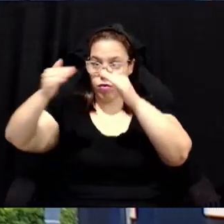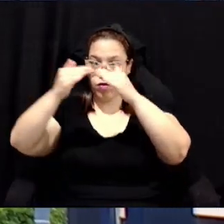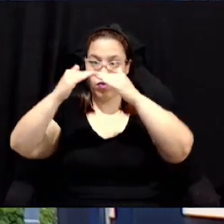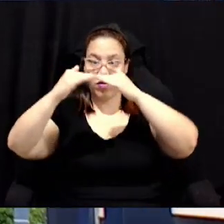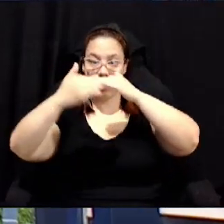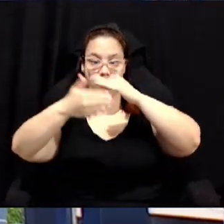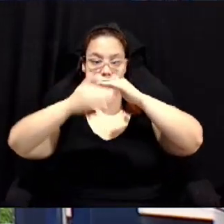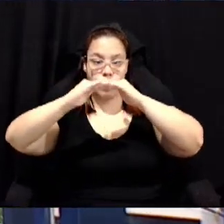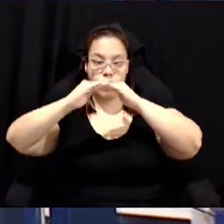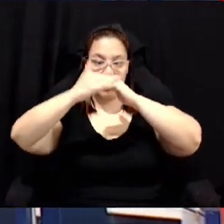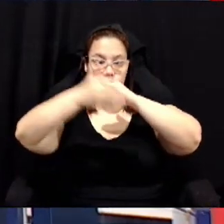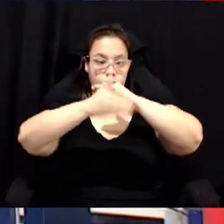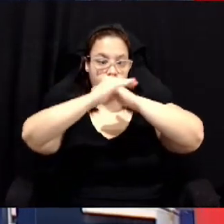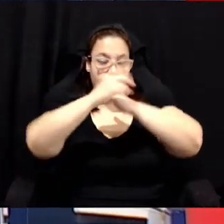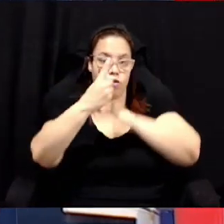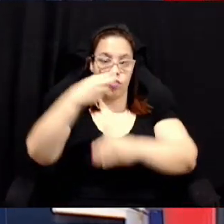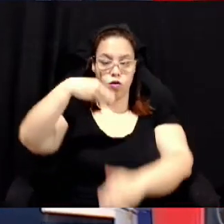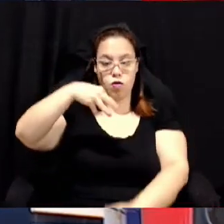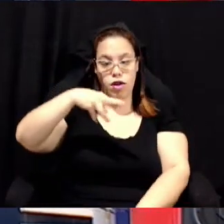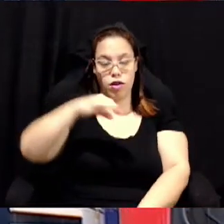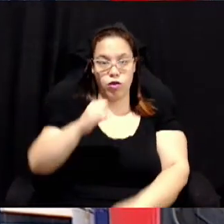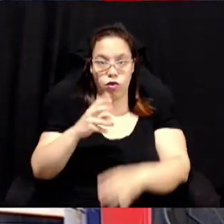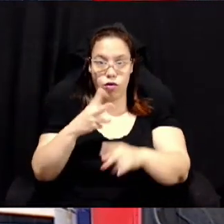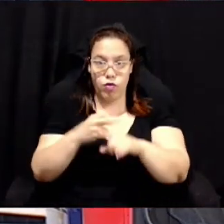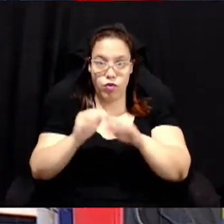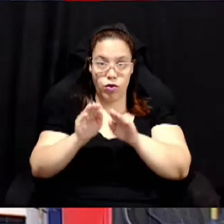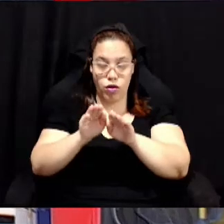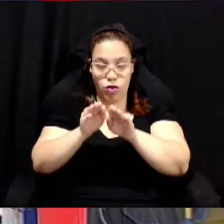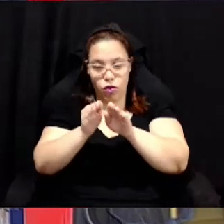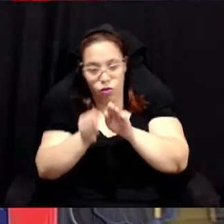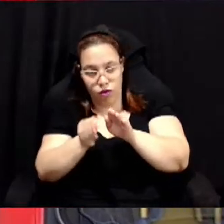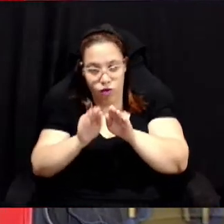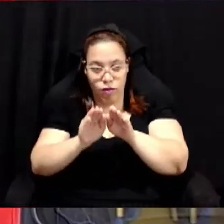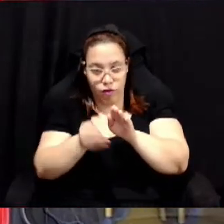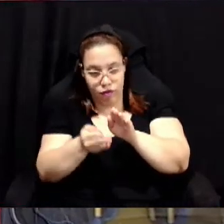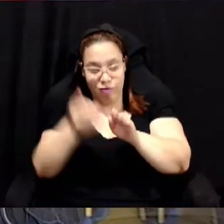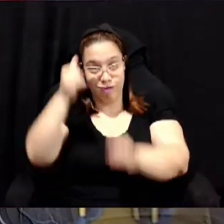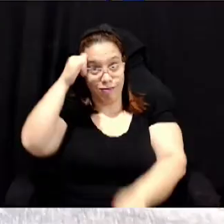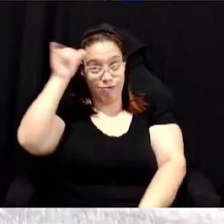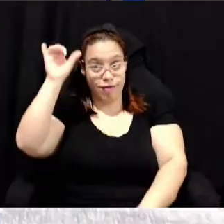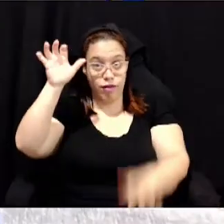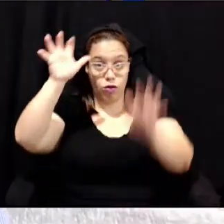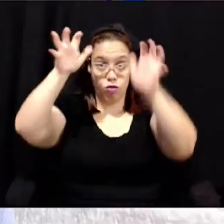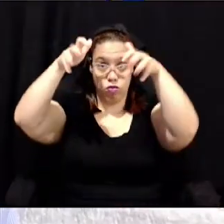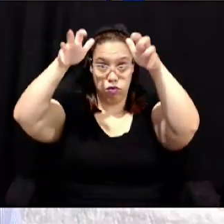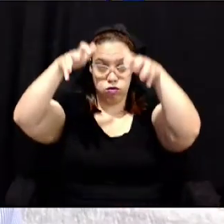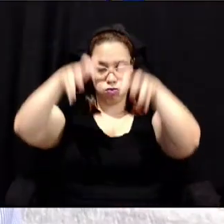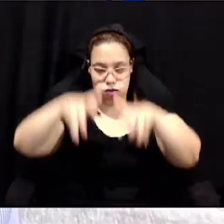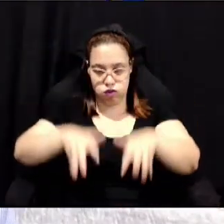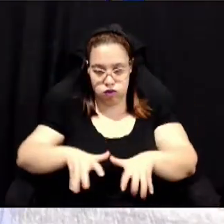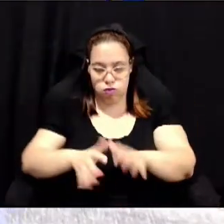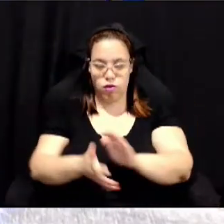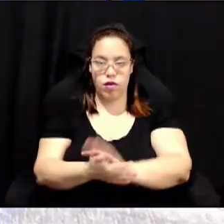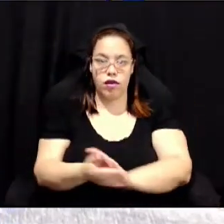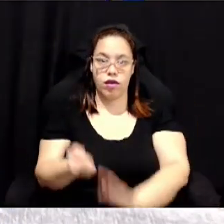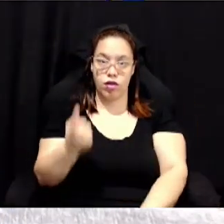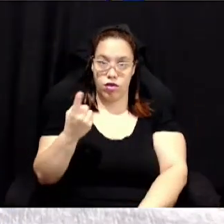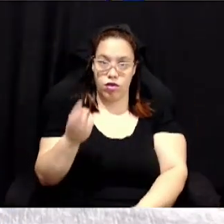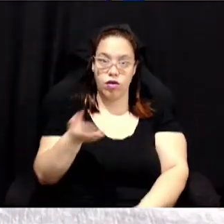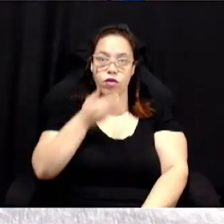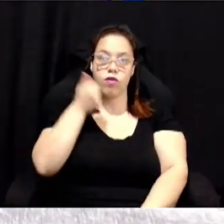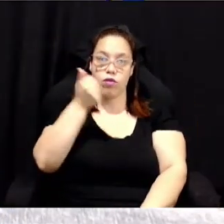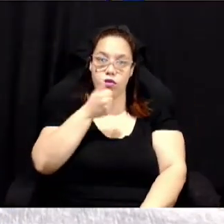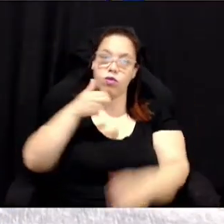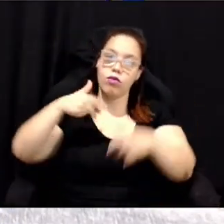cerca de 1 metro e ganharam uma inclinação estratégica para evitar o acúmulo de água da chuva. A primeira etapa ela já melhorou a circulação